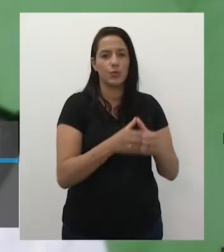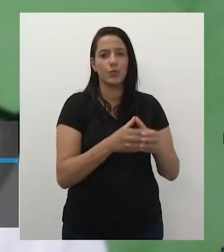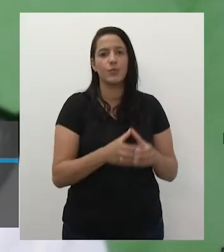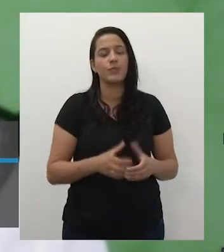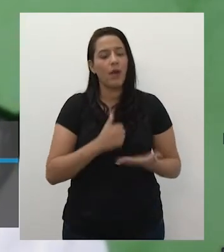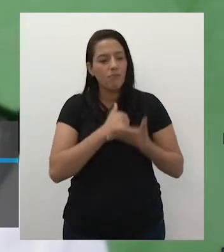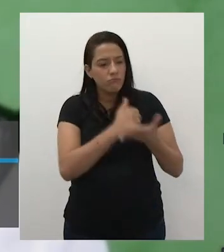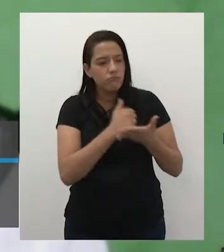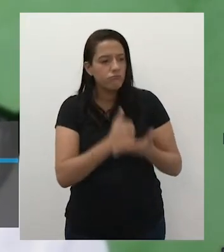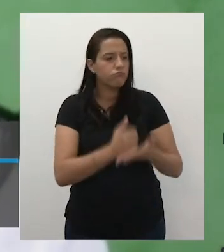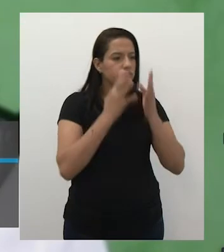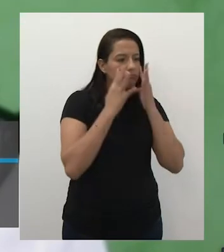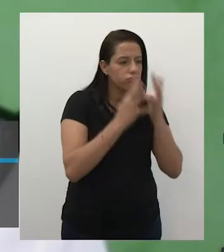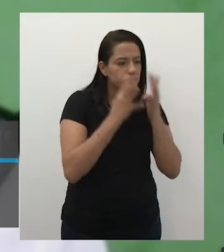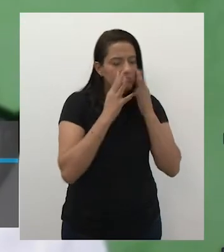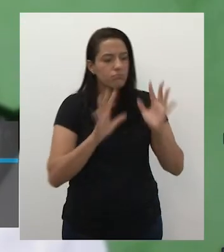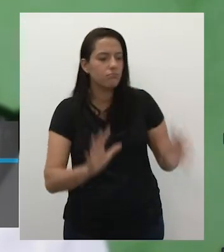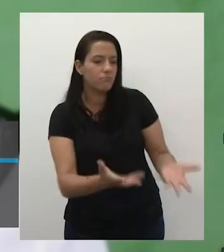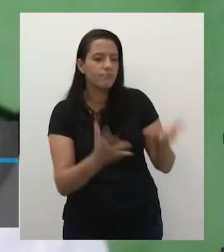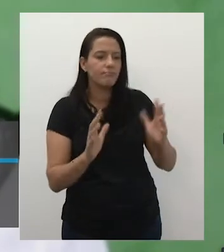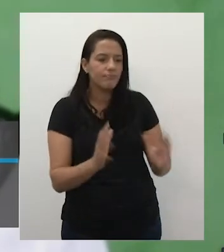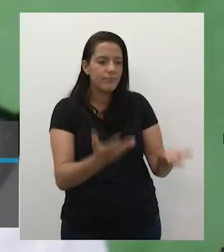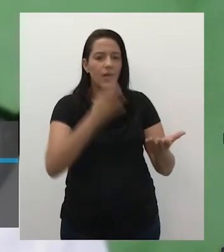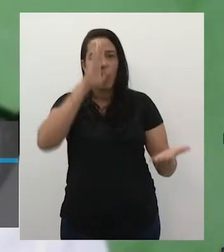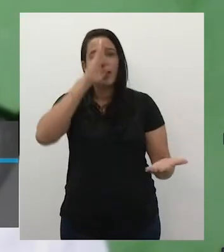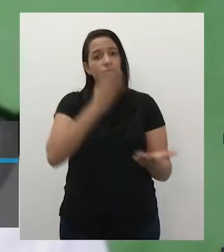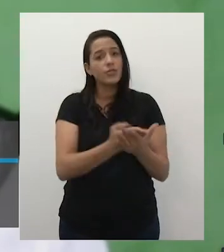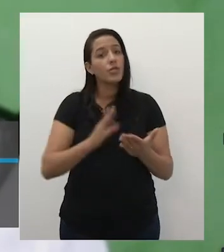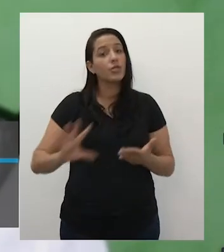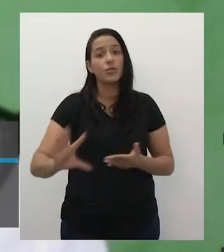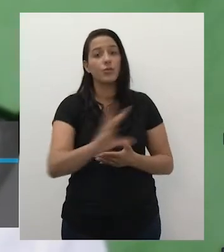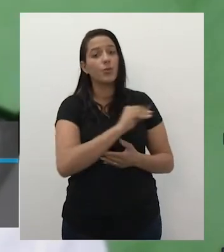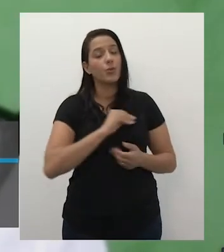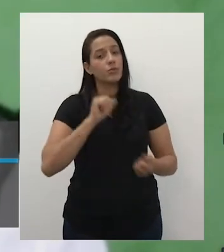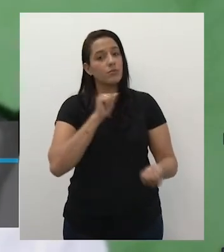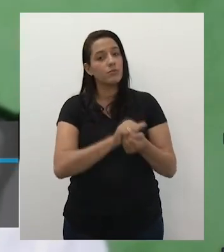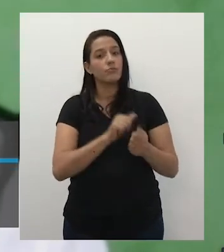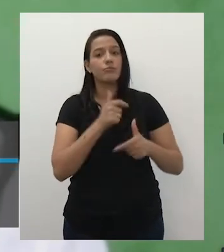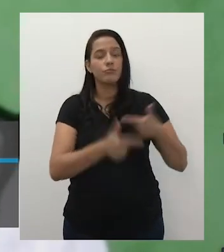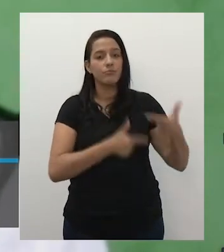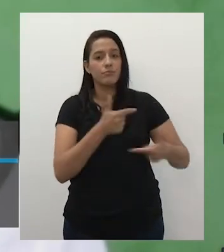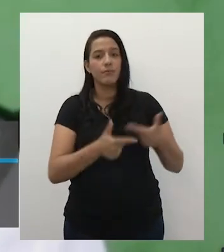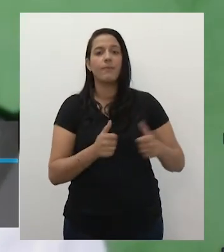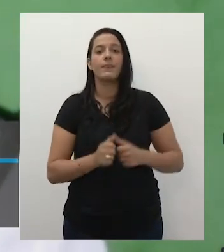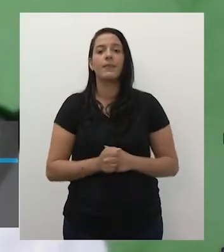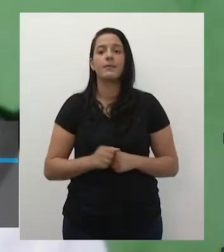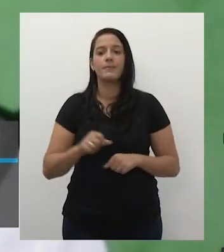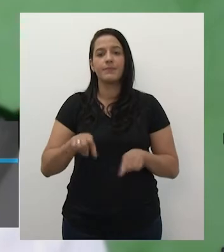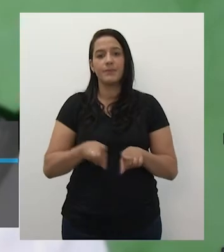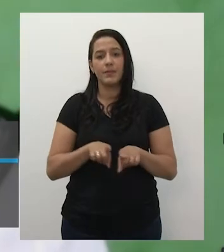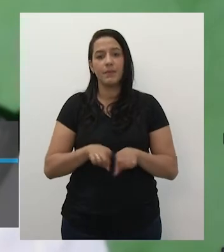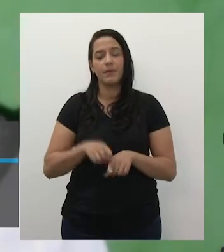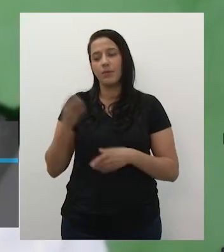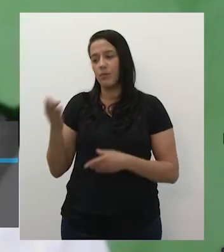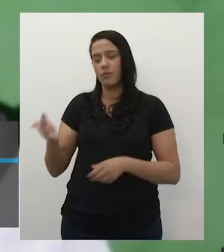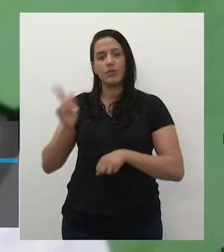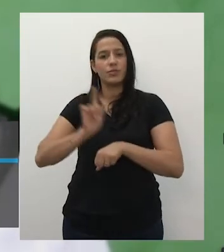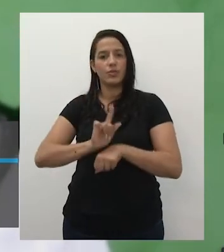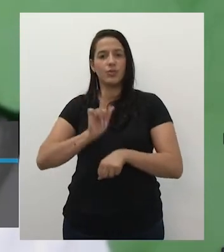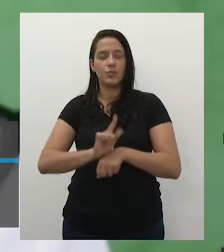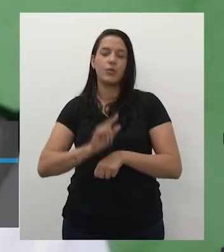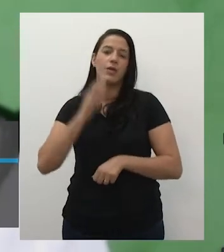técnica, super indico. Passava horas conversando comigo mesma e dizendo, calma, você é capaz,